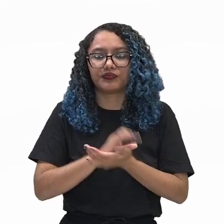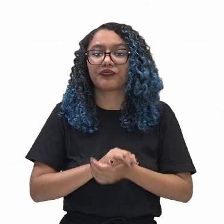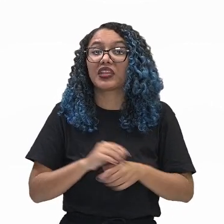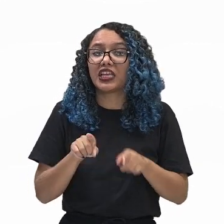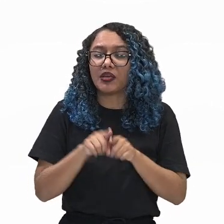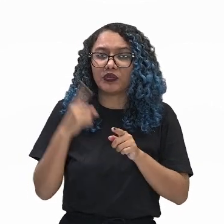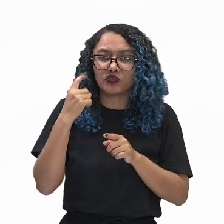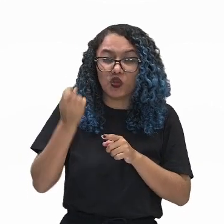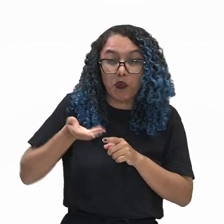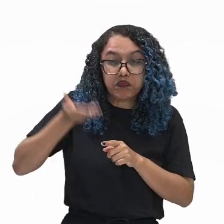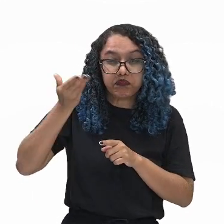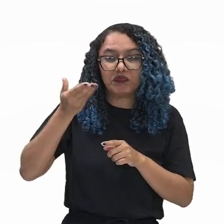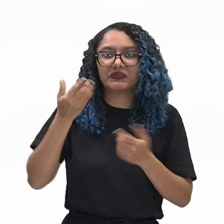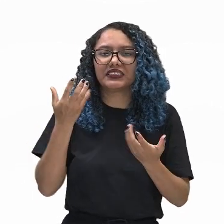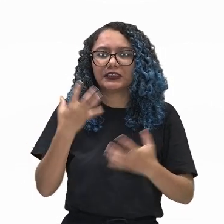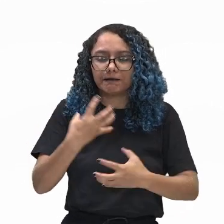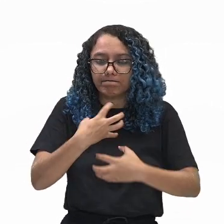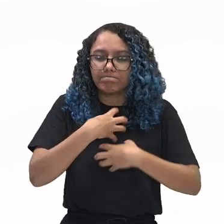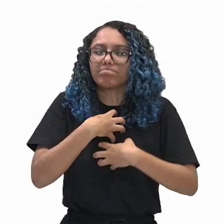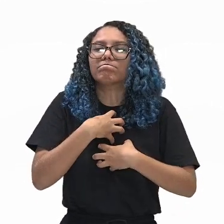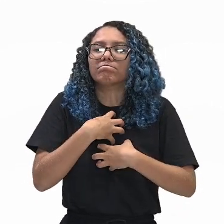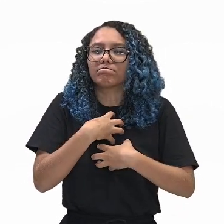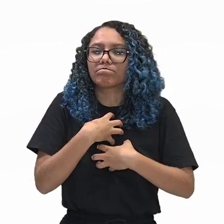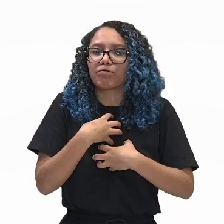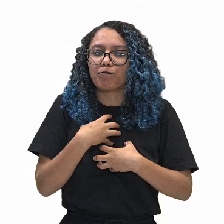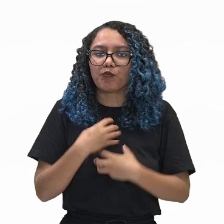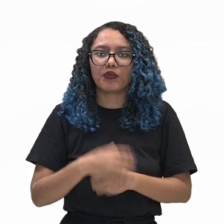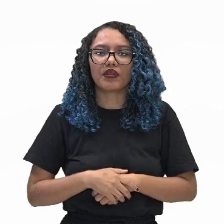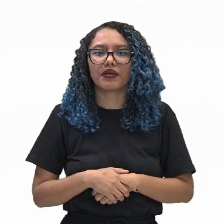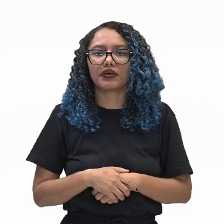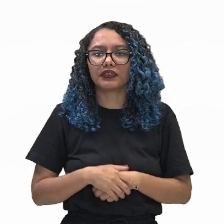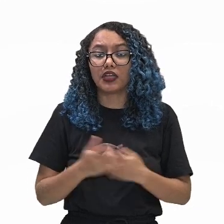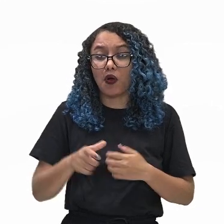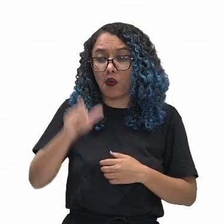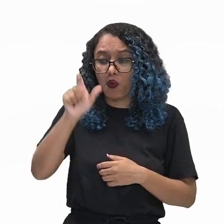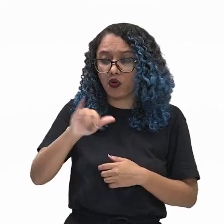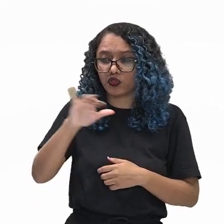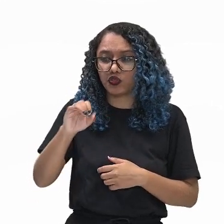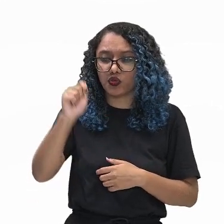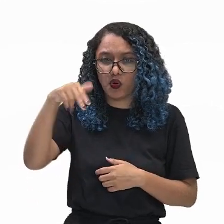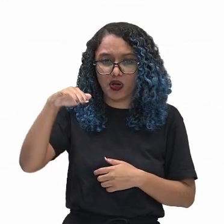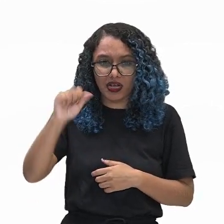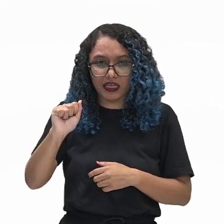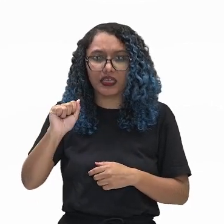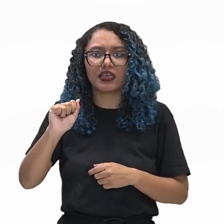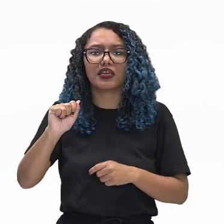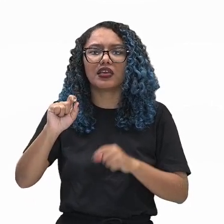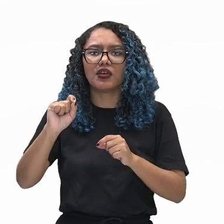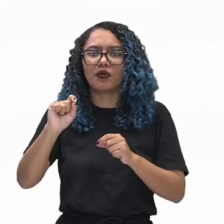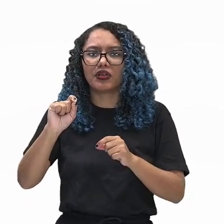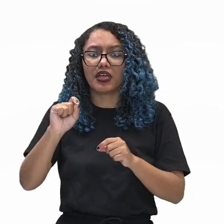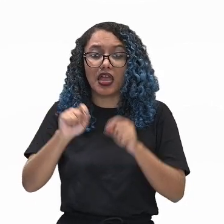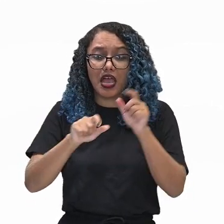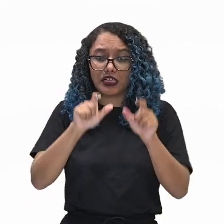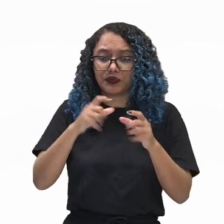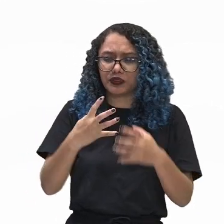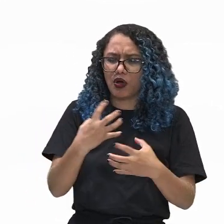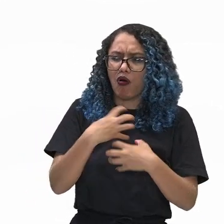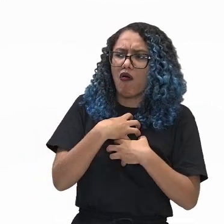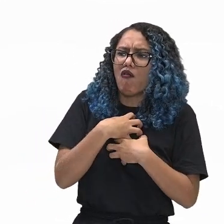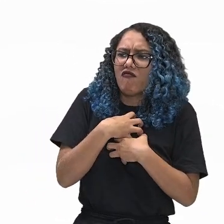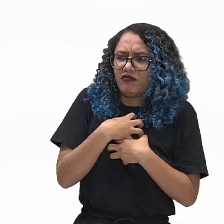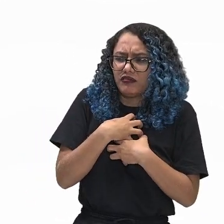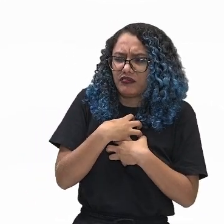alta, penetrante. Não há quem saia indiferente a Joaquim Phoenix e sua entrega. Ele